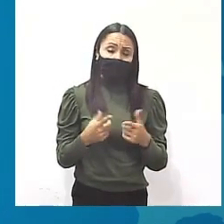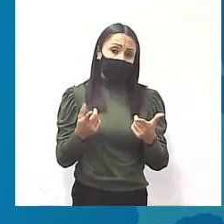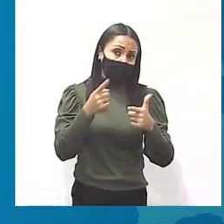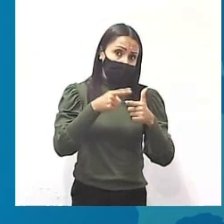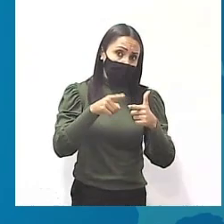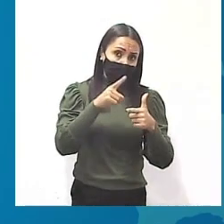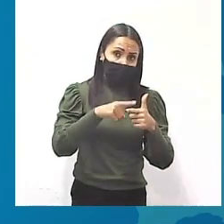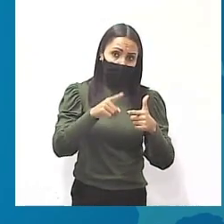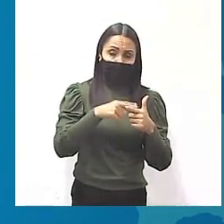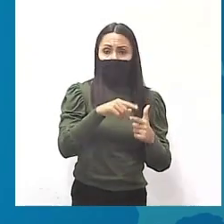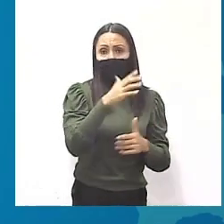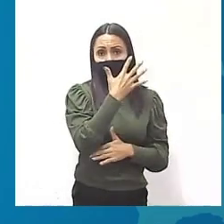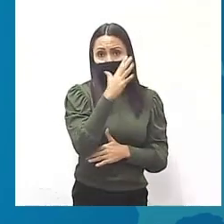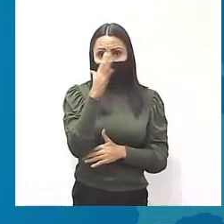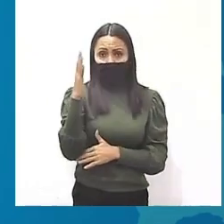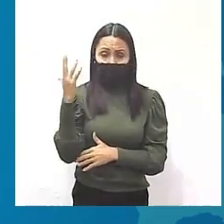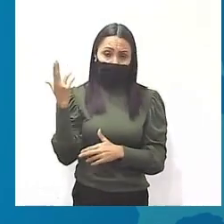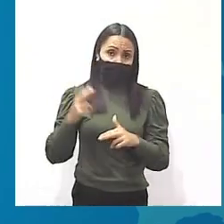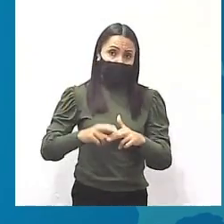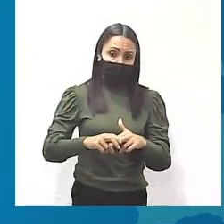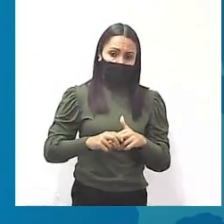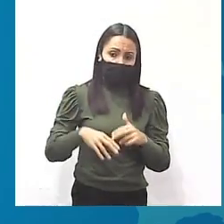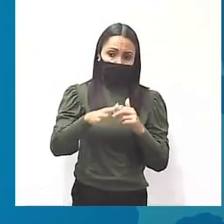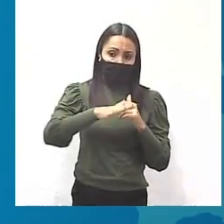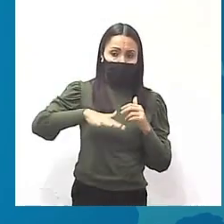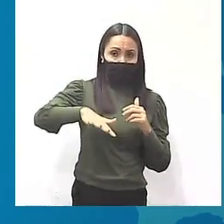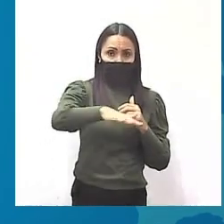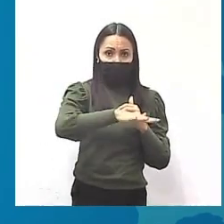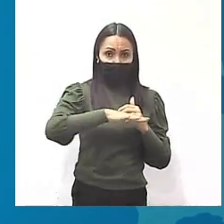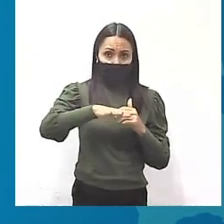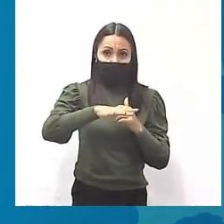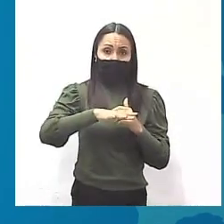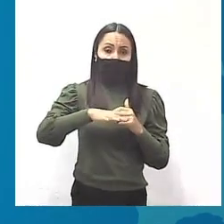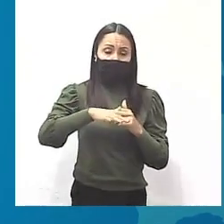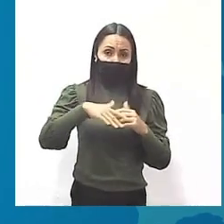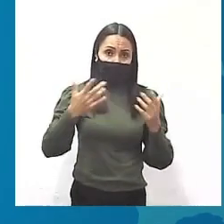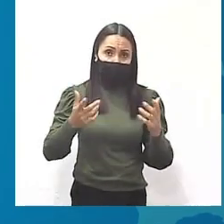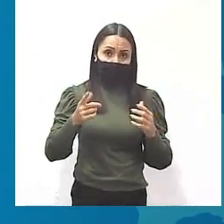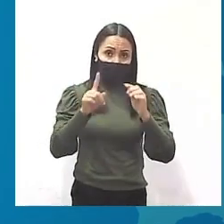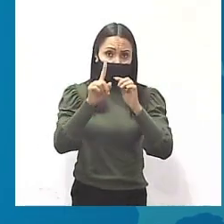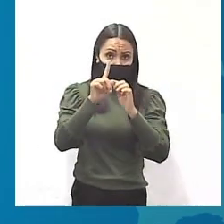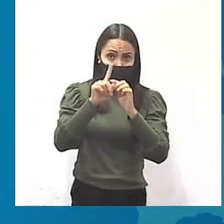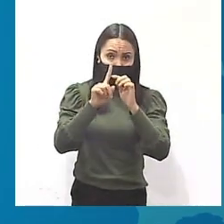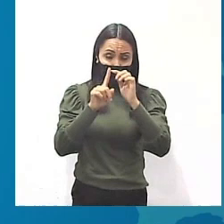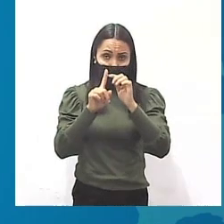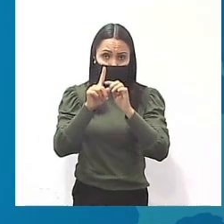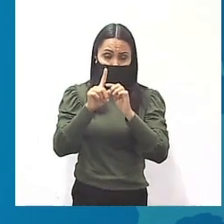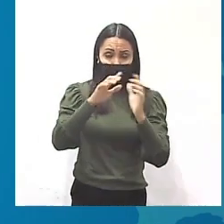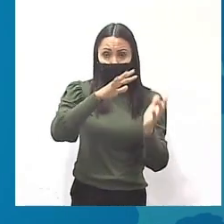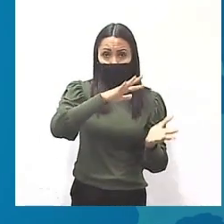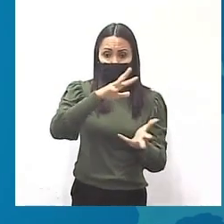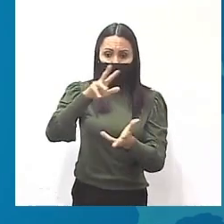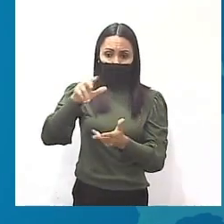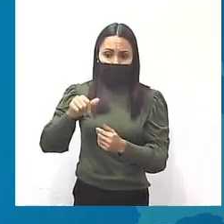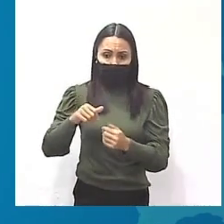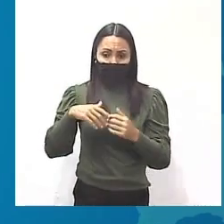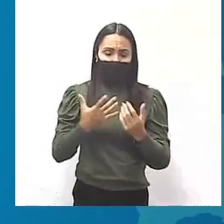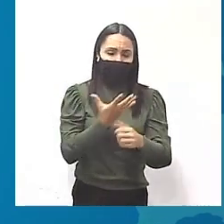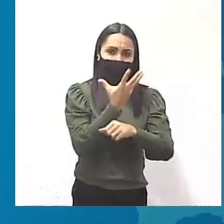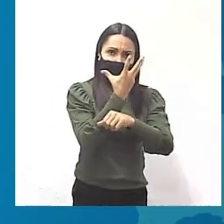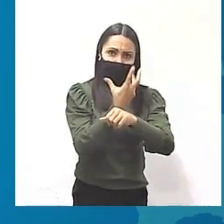ambientais que são causados ali pelo aquecimento global, a temperatura média global, vão ser